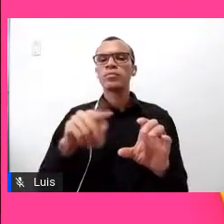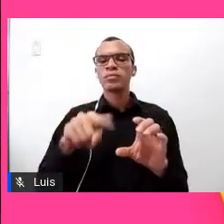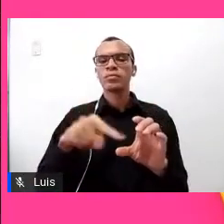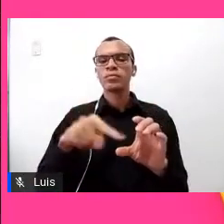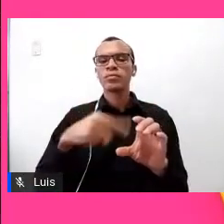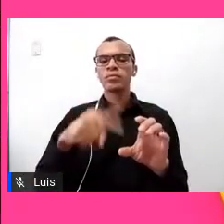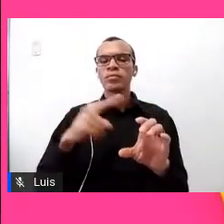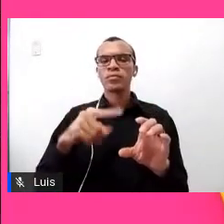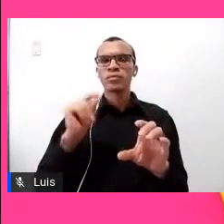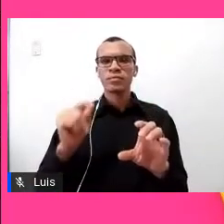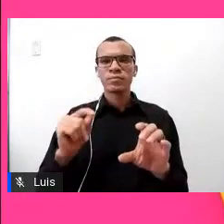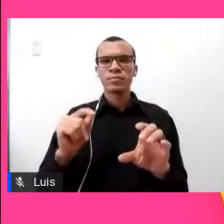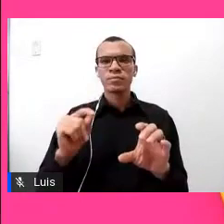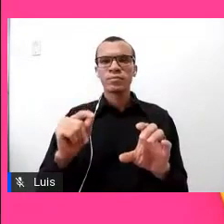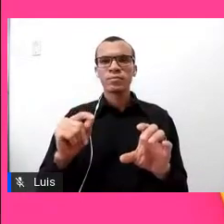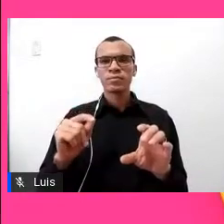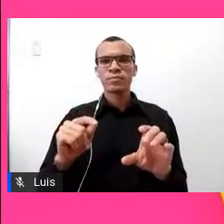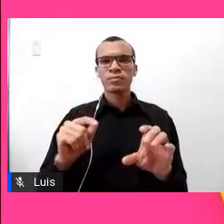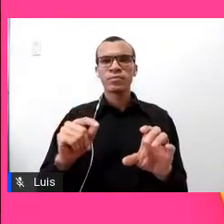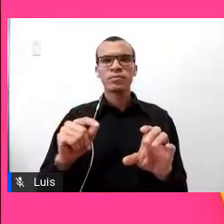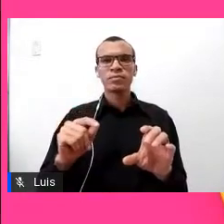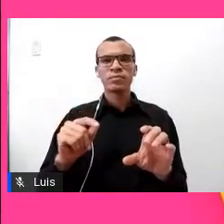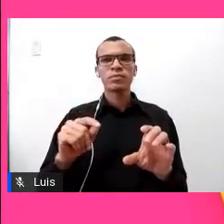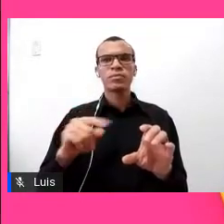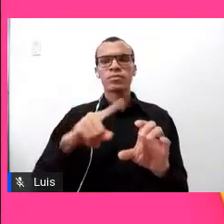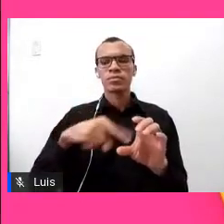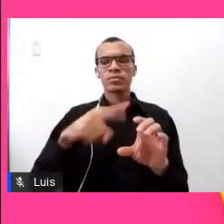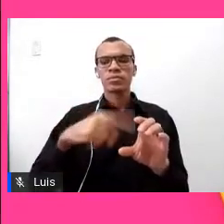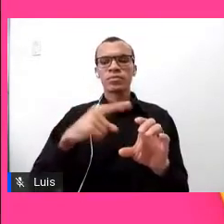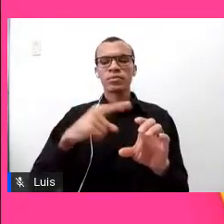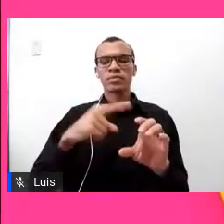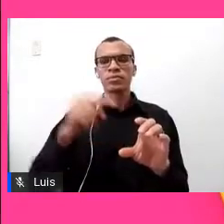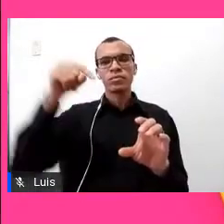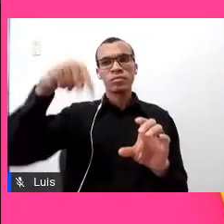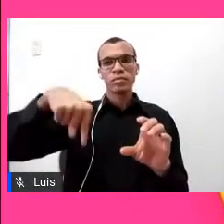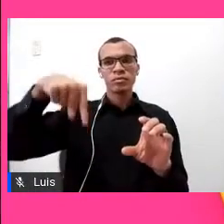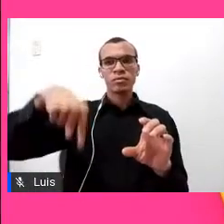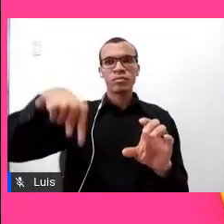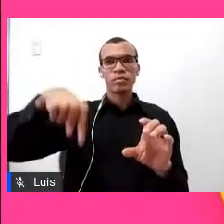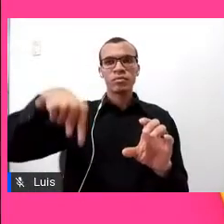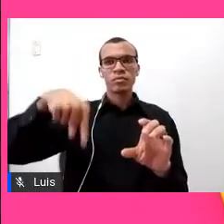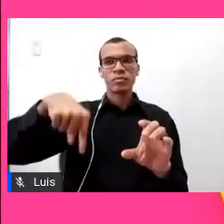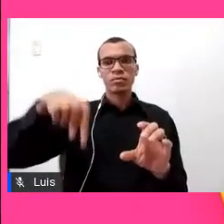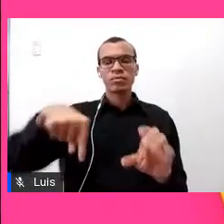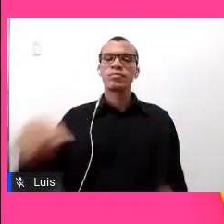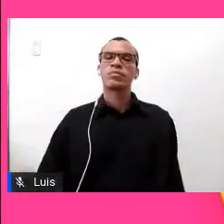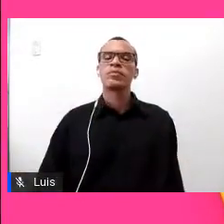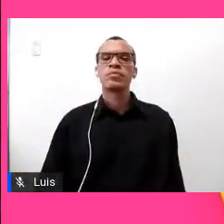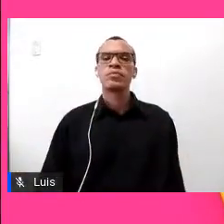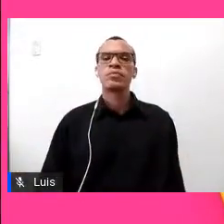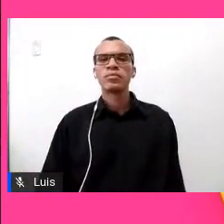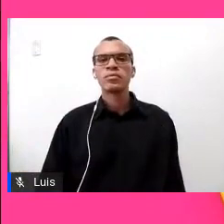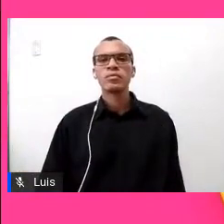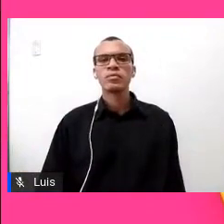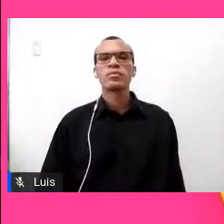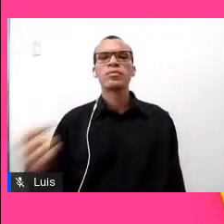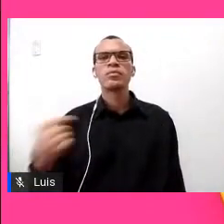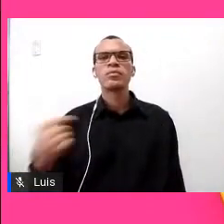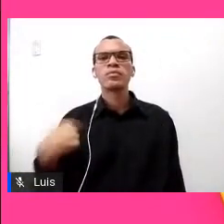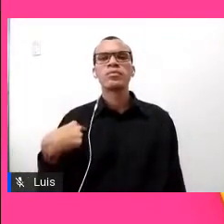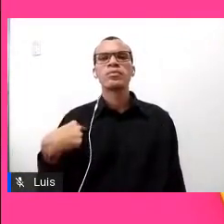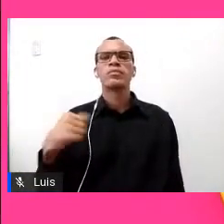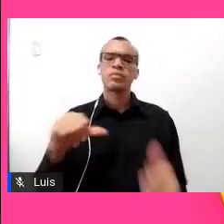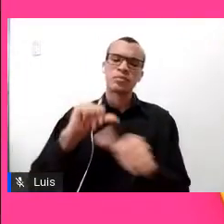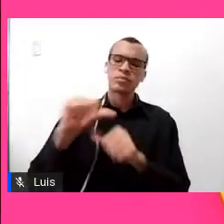para baixo, que é isso aqui, ó, para baixo, que ele está fazendo. Eu vou virar a bateria de